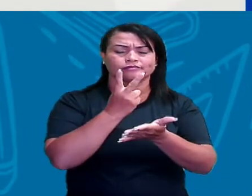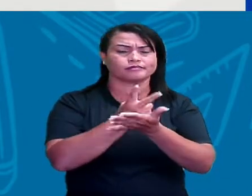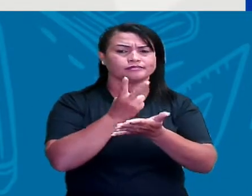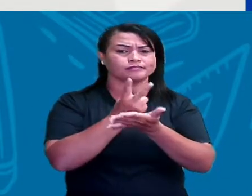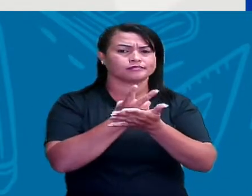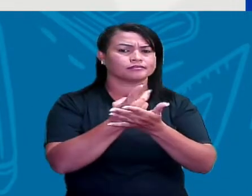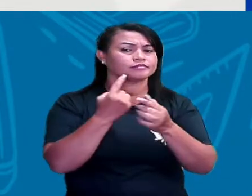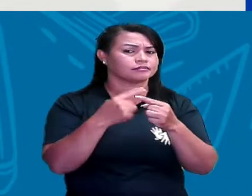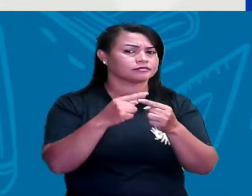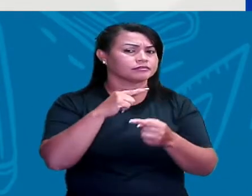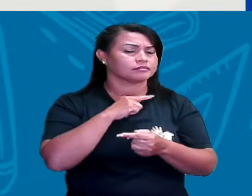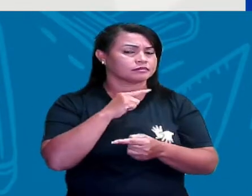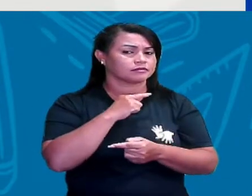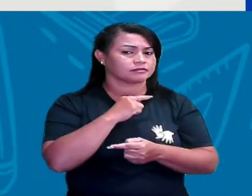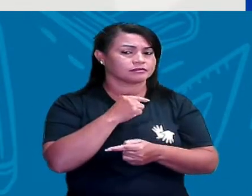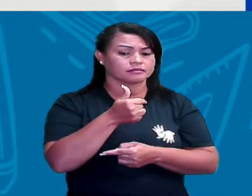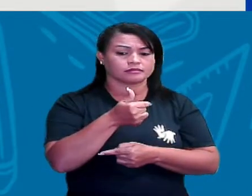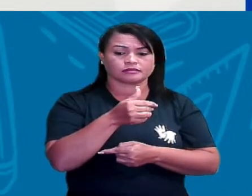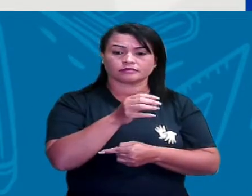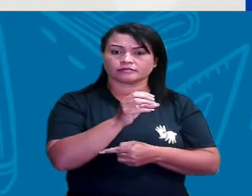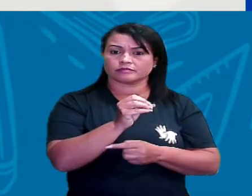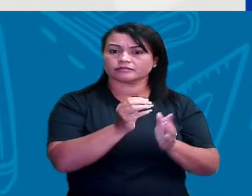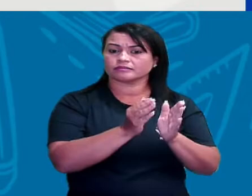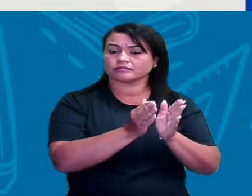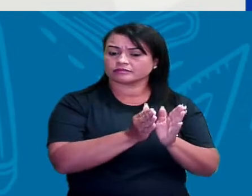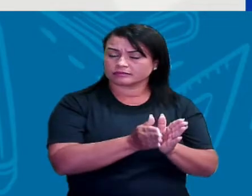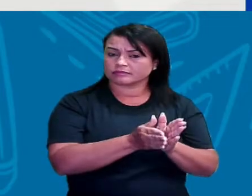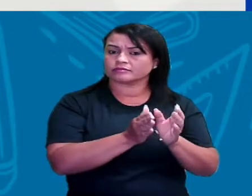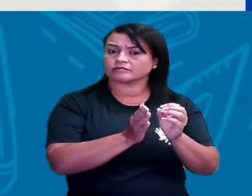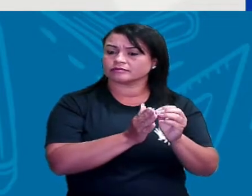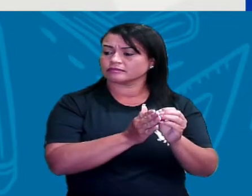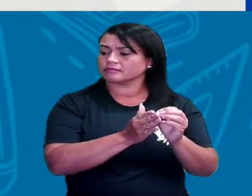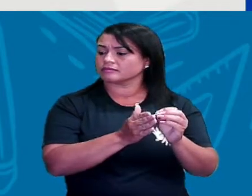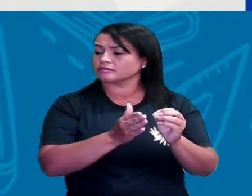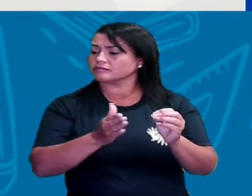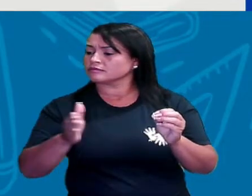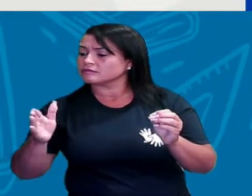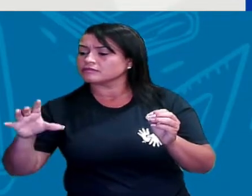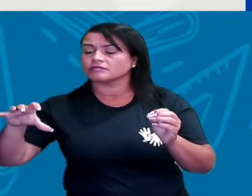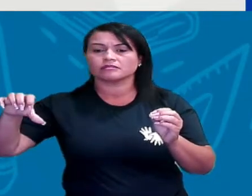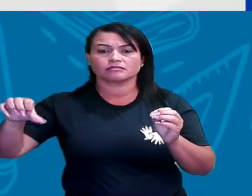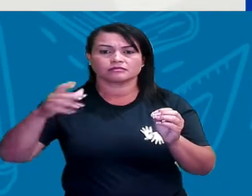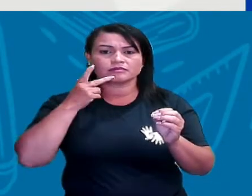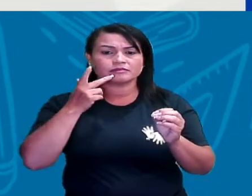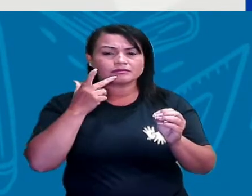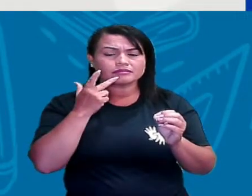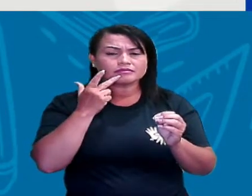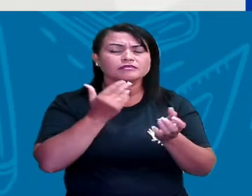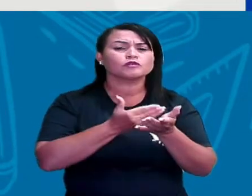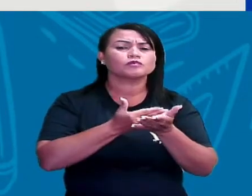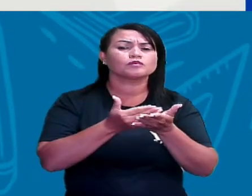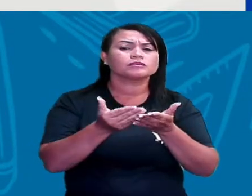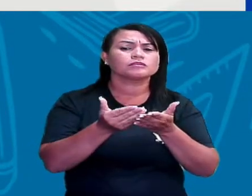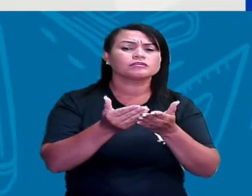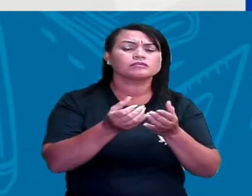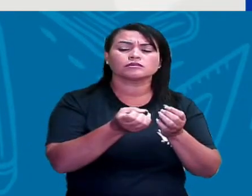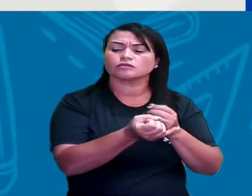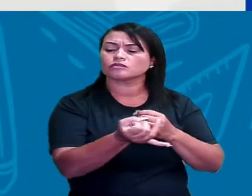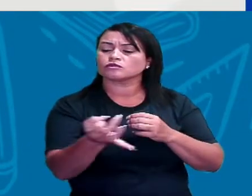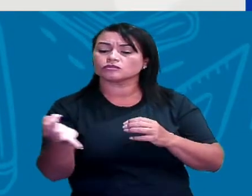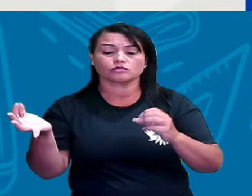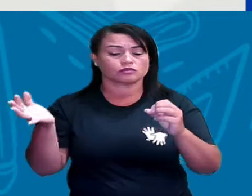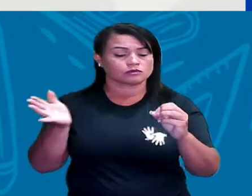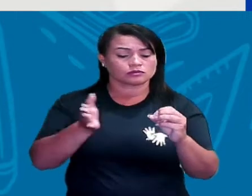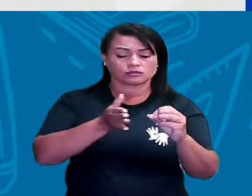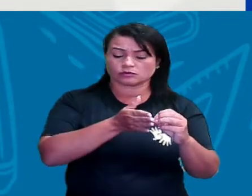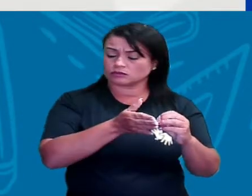temos 10 algarismos, tá? Como eu já disse a vocês lá no começo da nossa aula. Com esses números, do